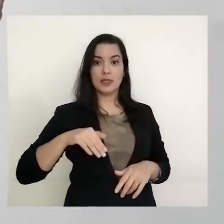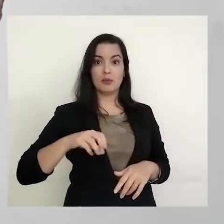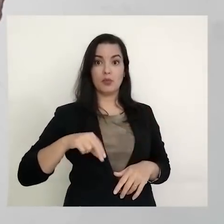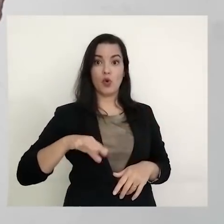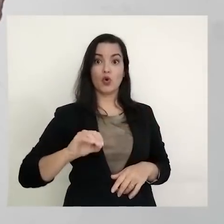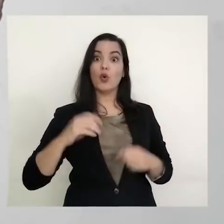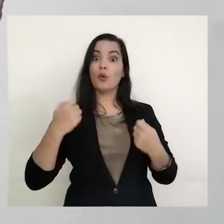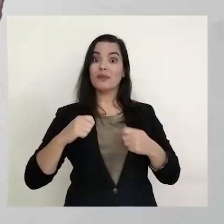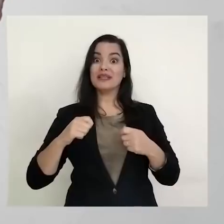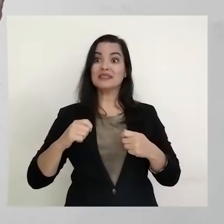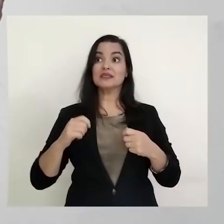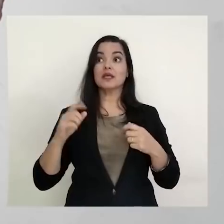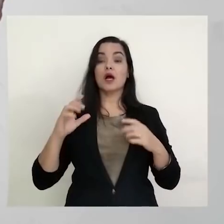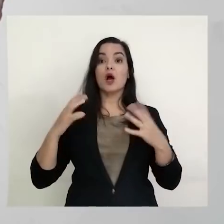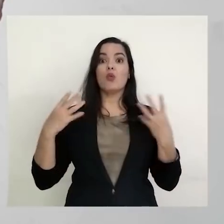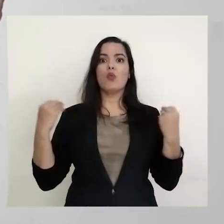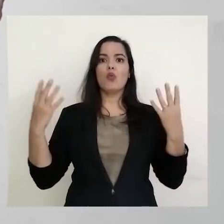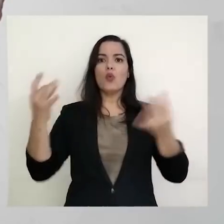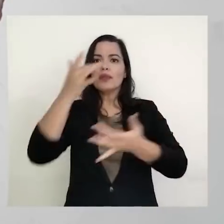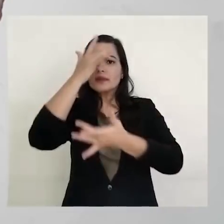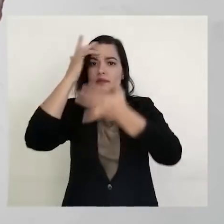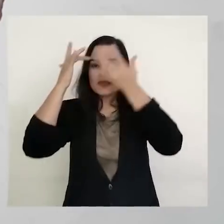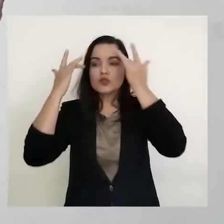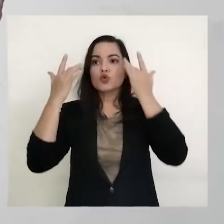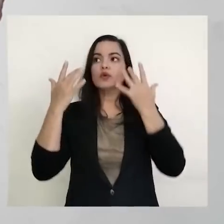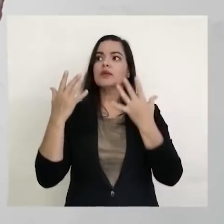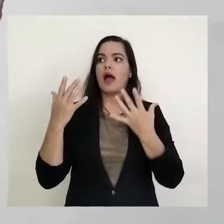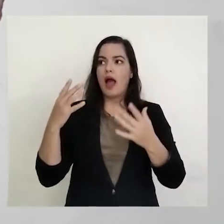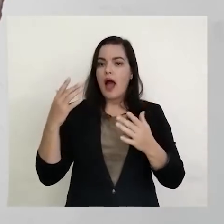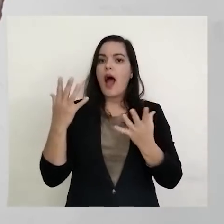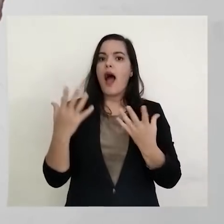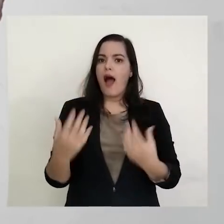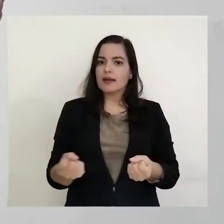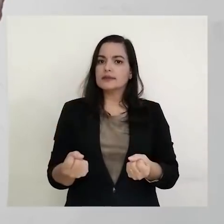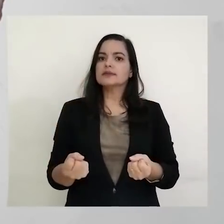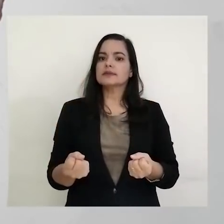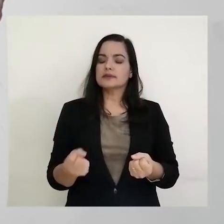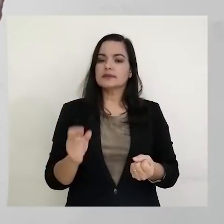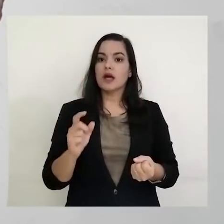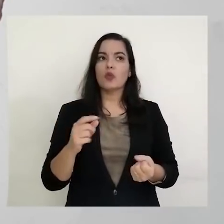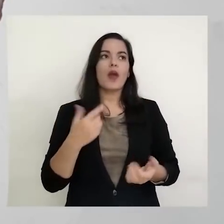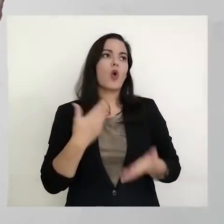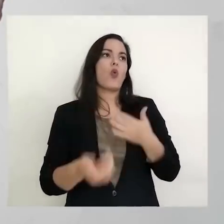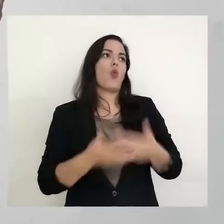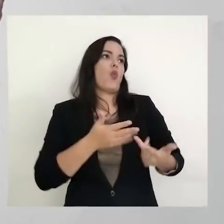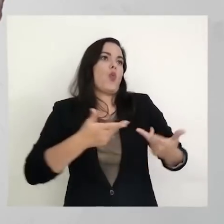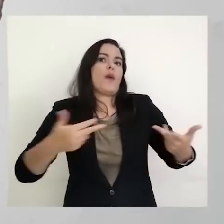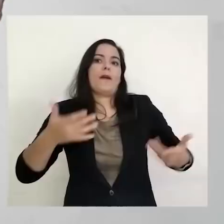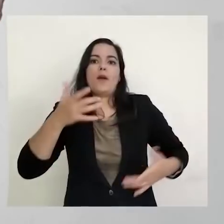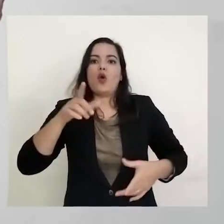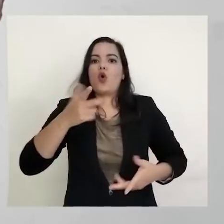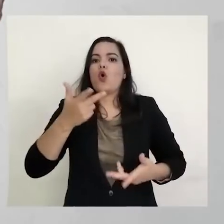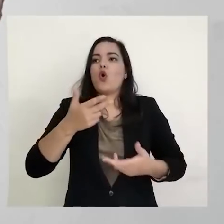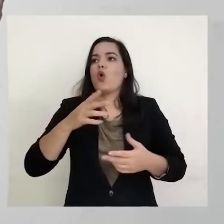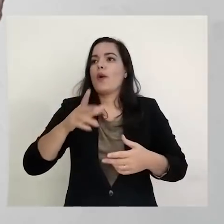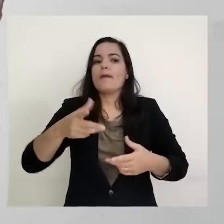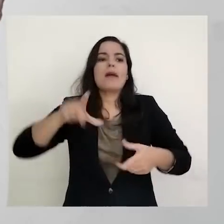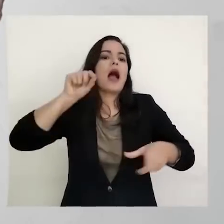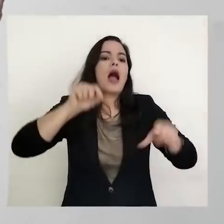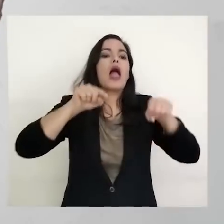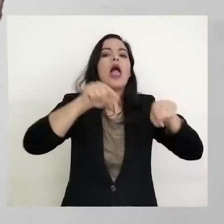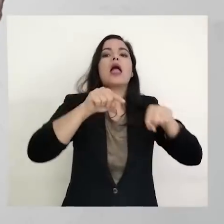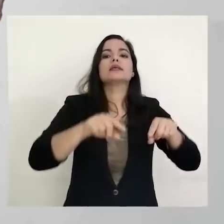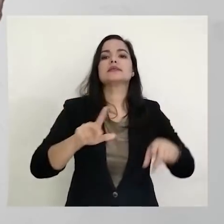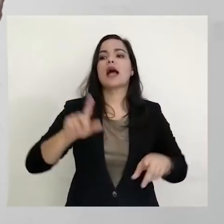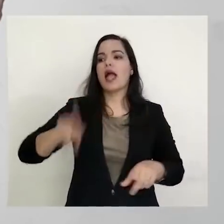pessoas, tá bom? Não é qualquer coisa que pode ser solicitada aí que se torne um patrimônio. Tem que ser